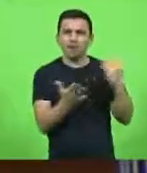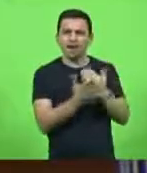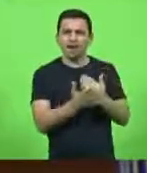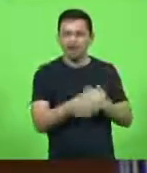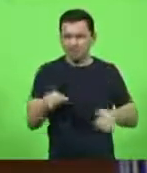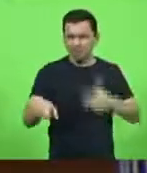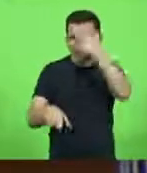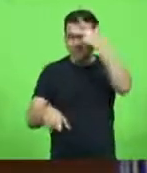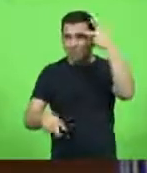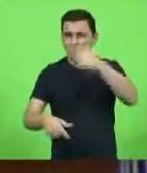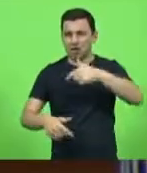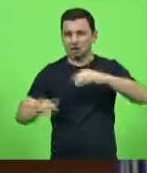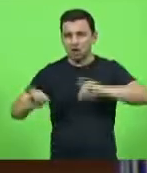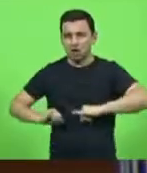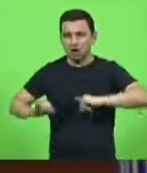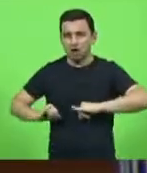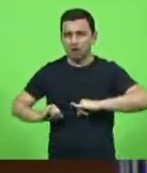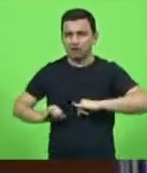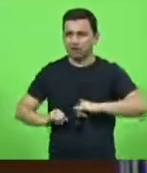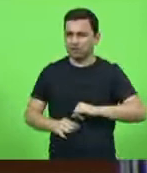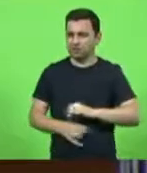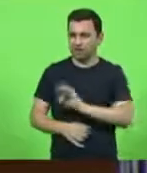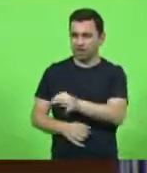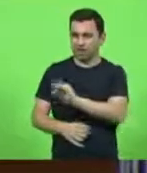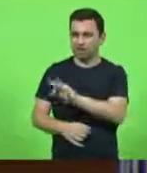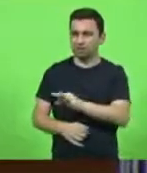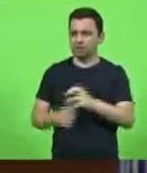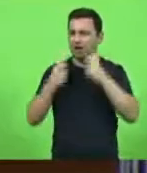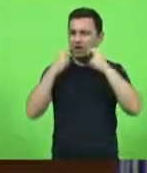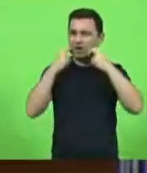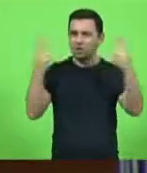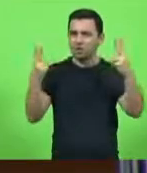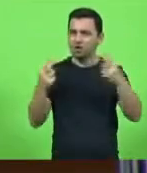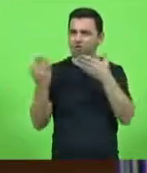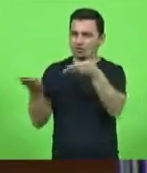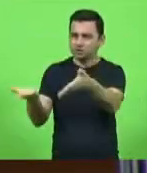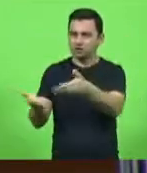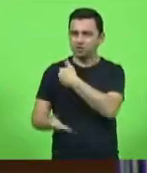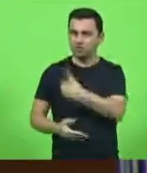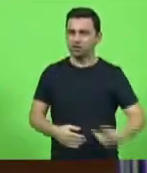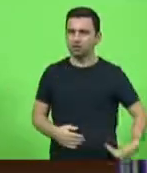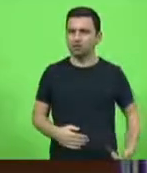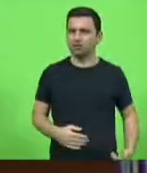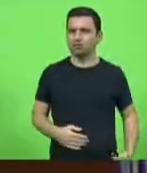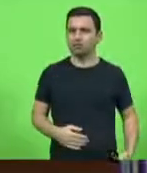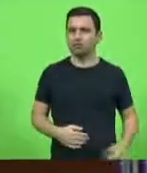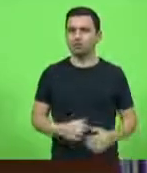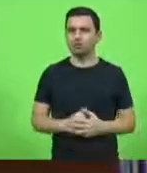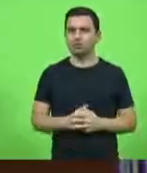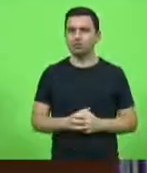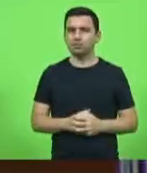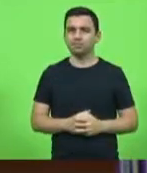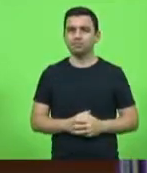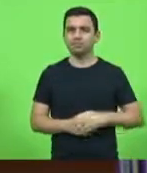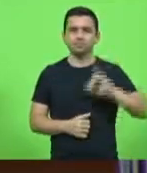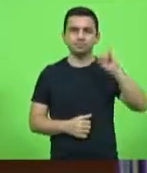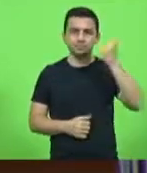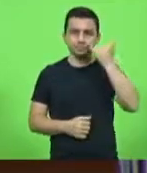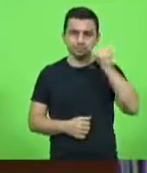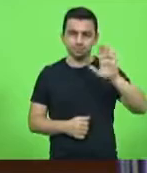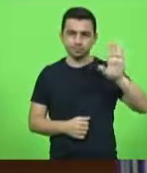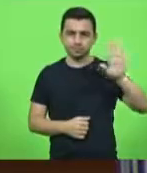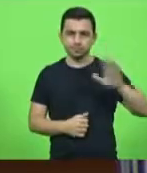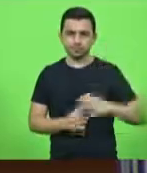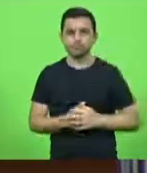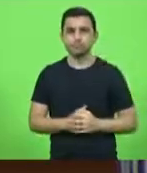tá lá se arrebentando na Rua Governador não tem vergonha não o homem e depois é